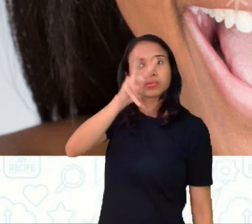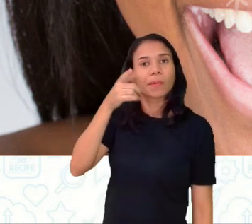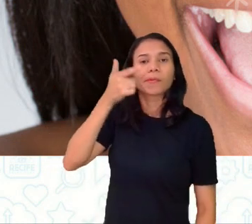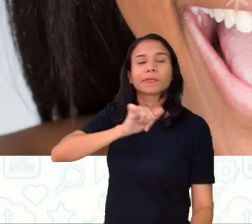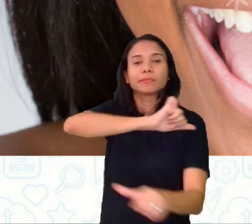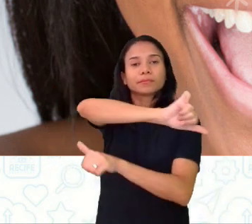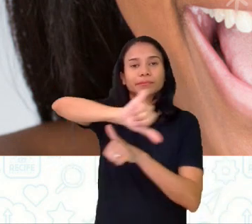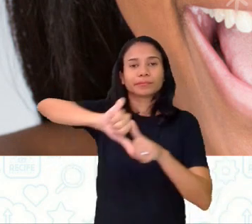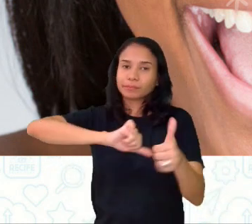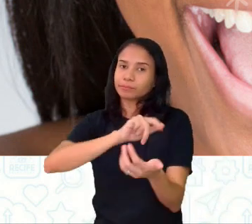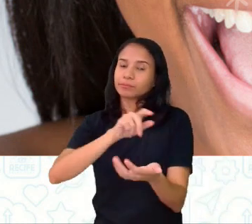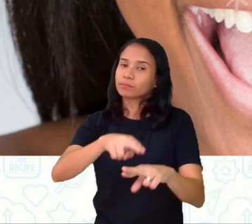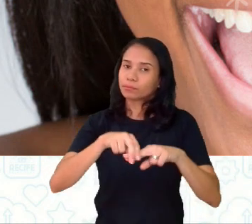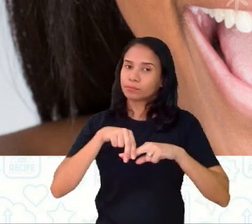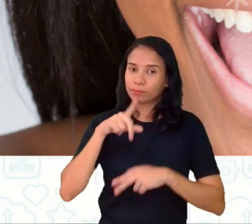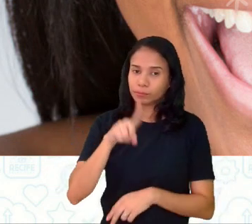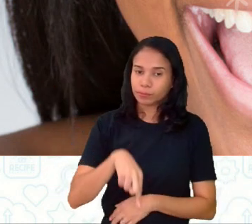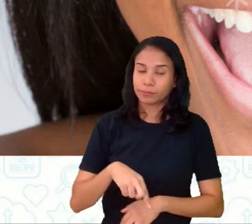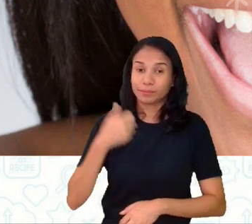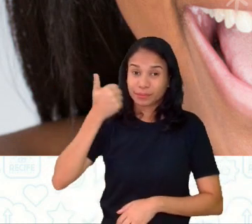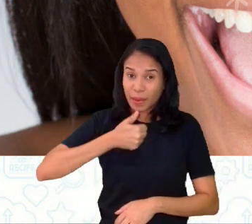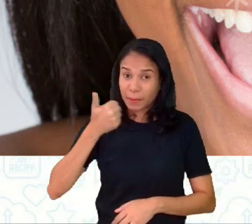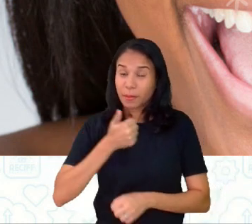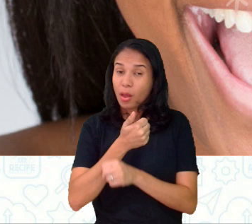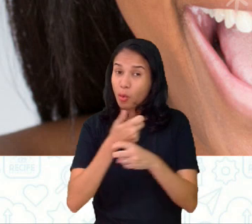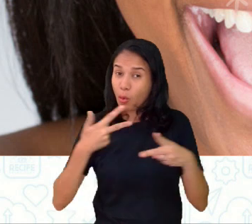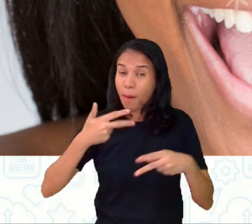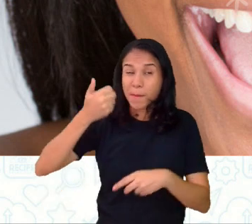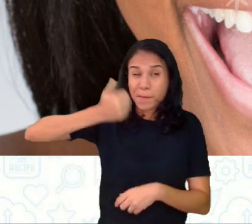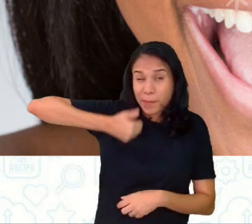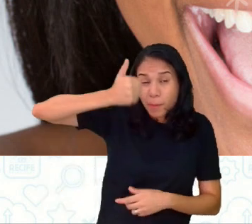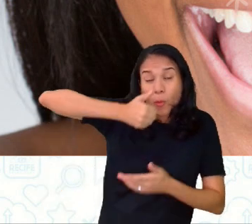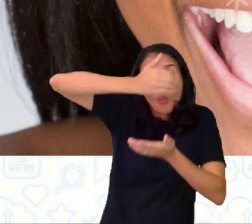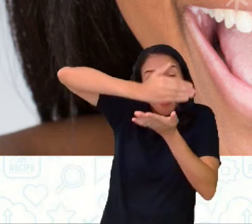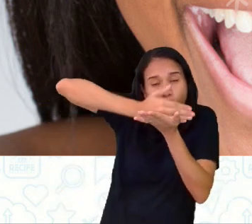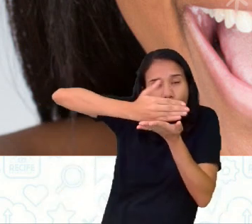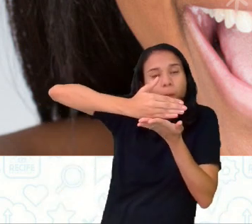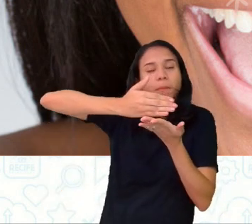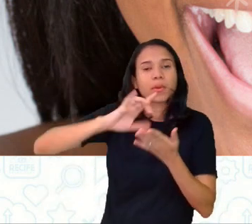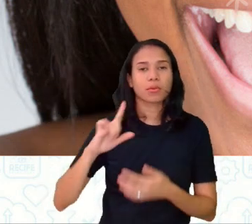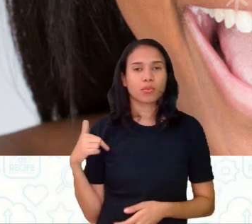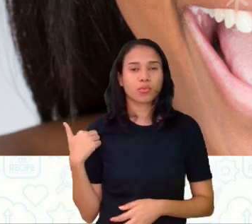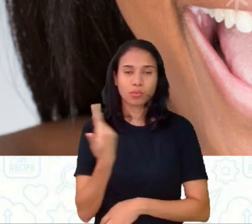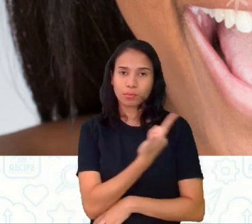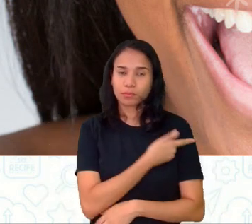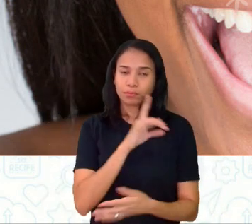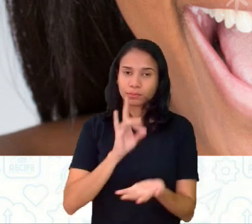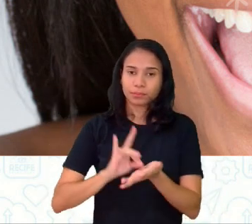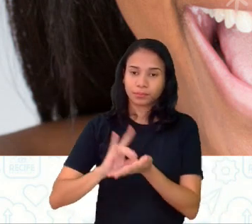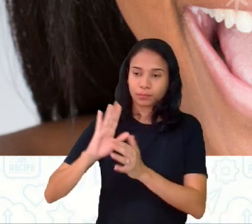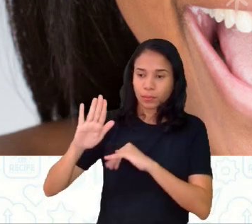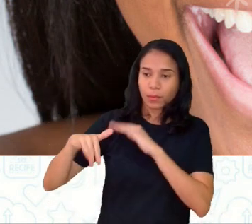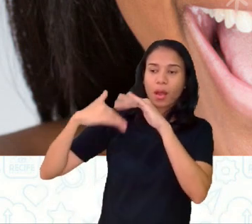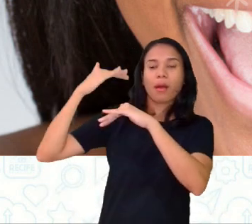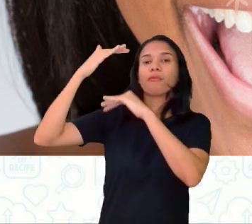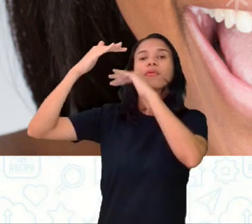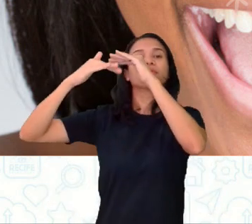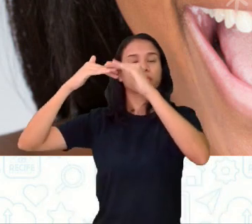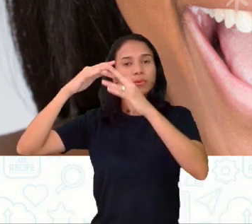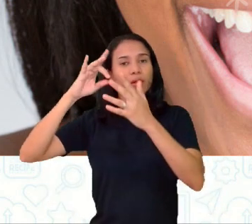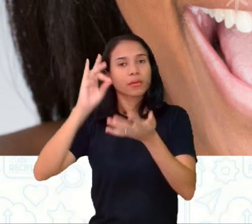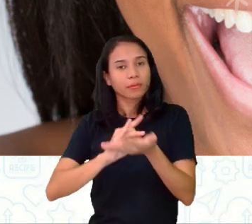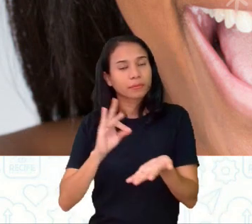modificá-la, certo? Então, por isso que a primeira condição, o primeiro passo para a gente avançar, para a gente